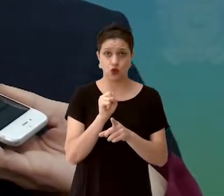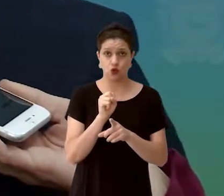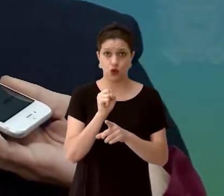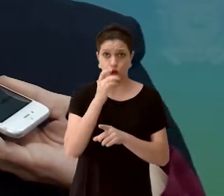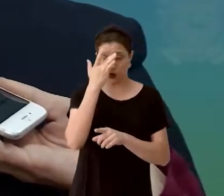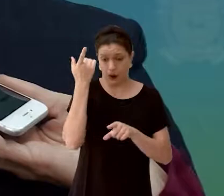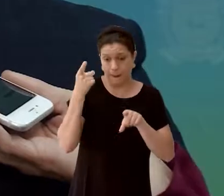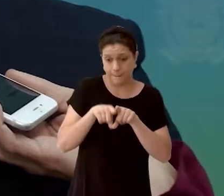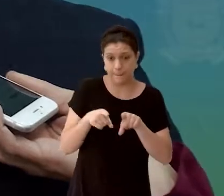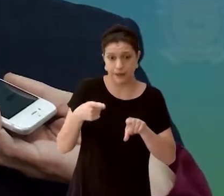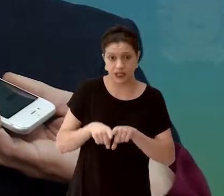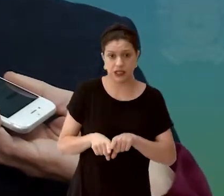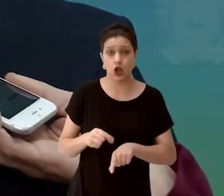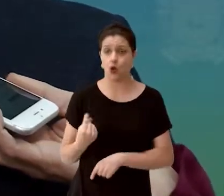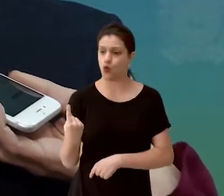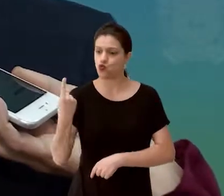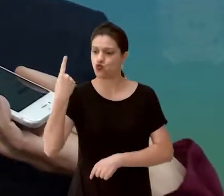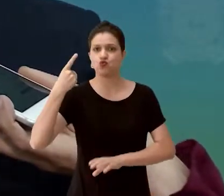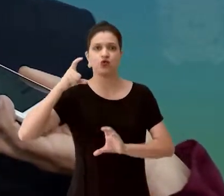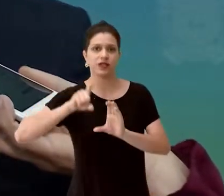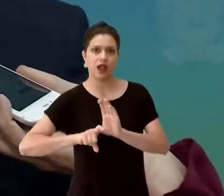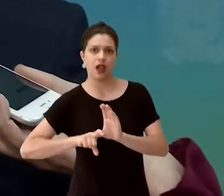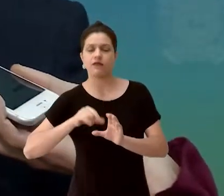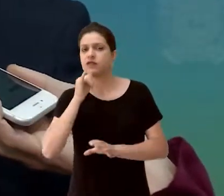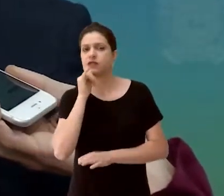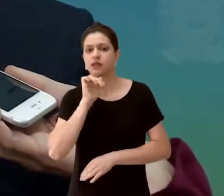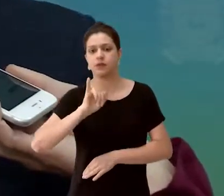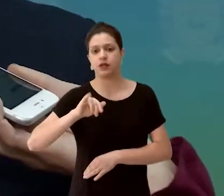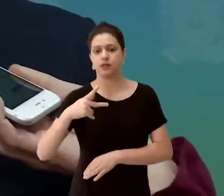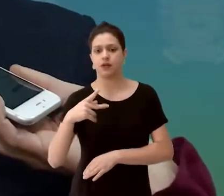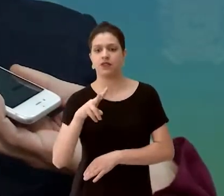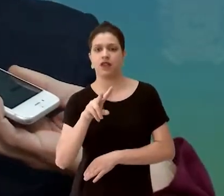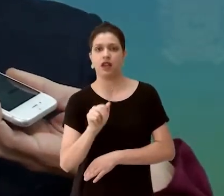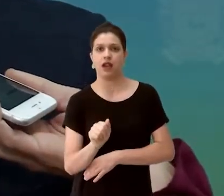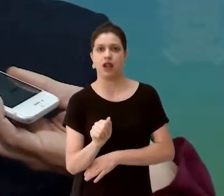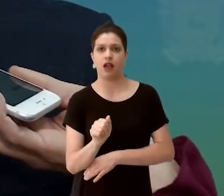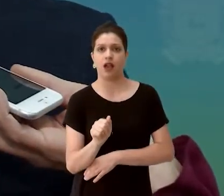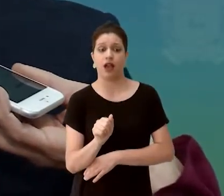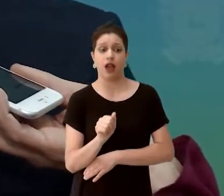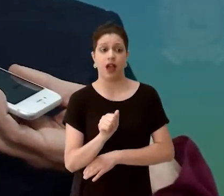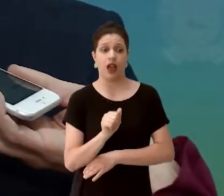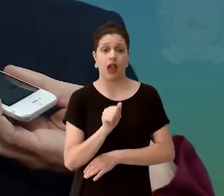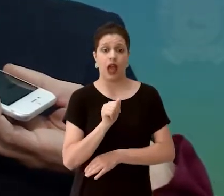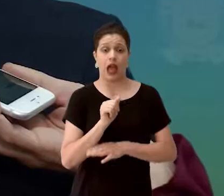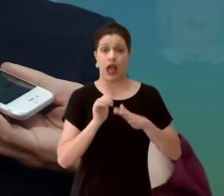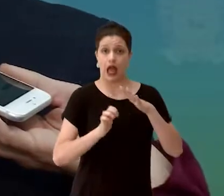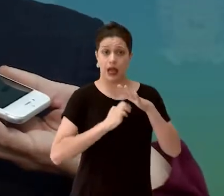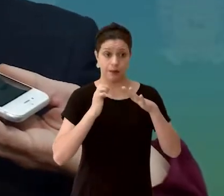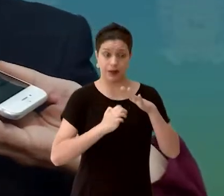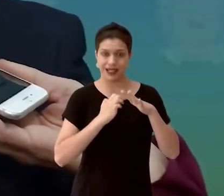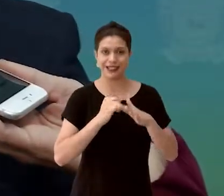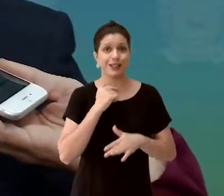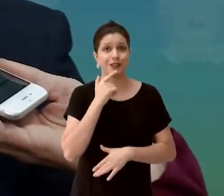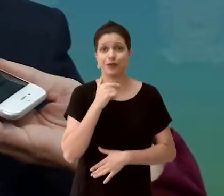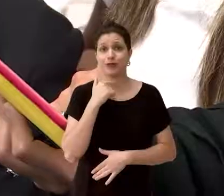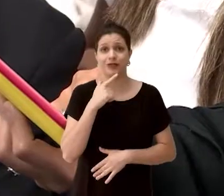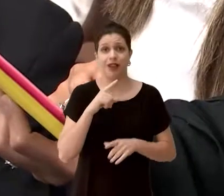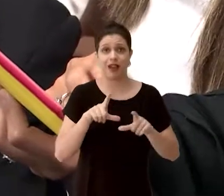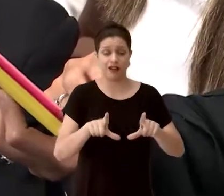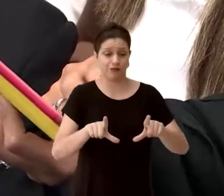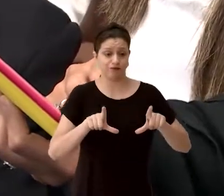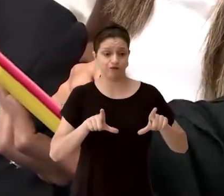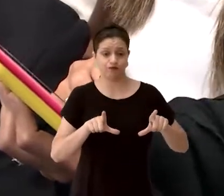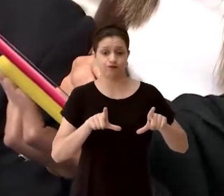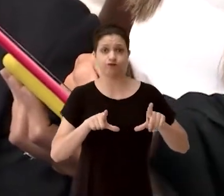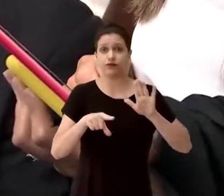sócios fica devendo, por exemplo, o IPVA, a empresa não consegue emitir uma certidão negativa de débitos.